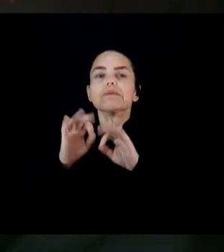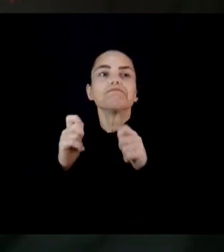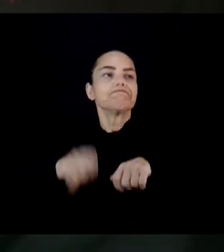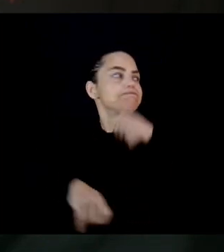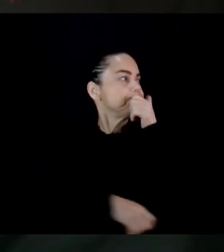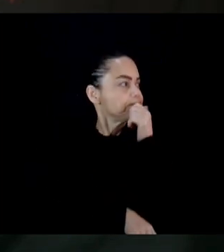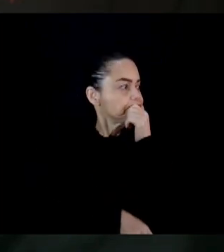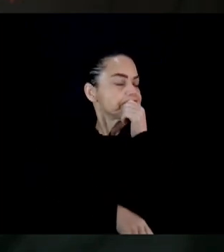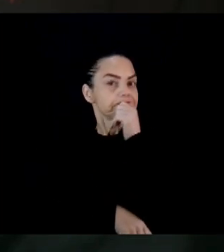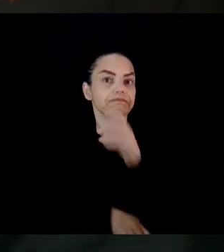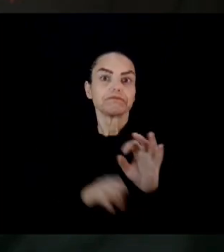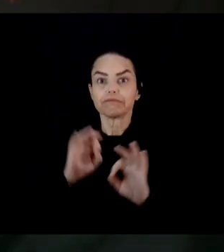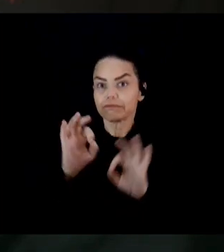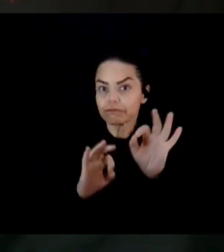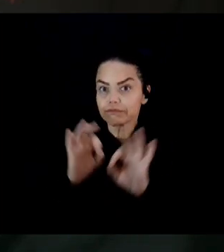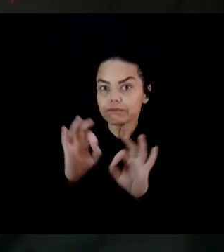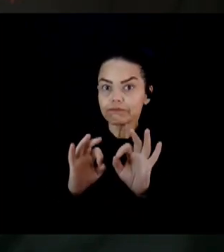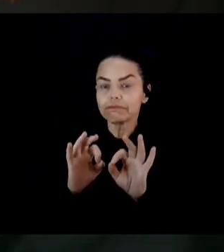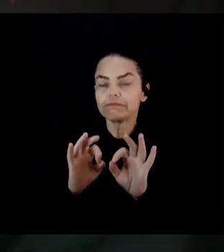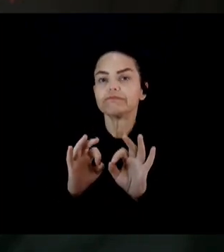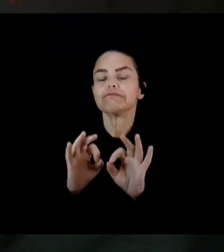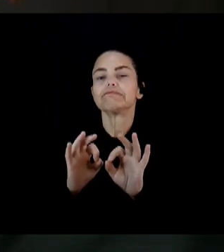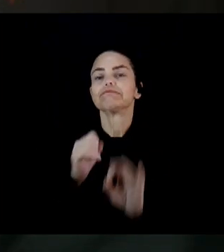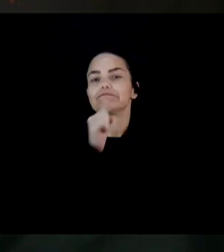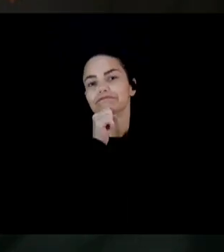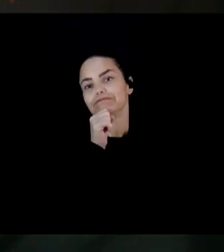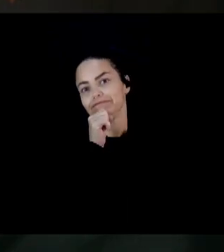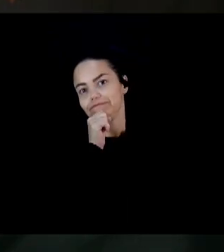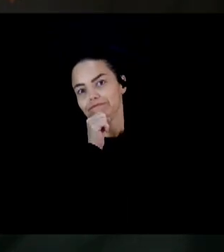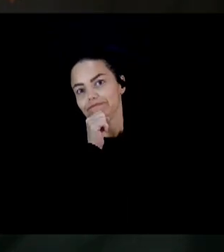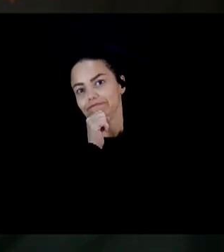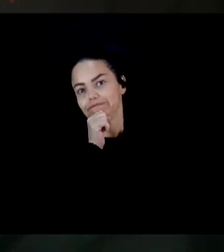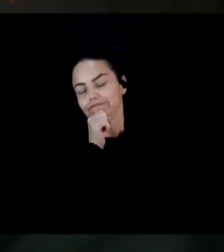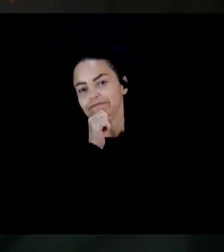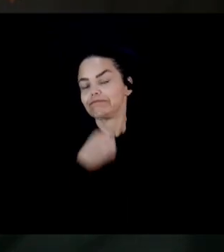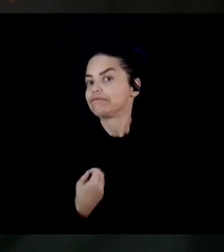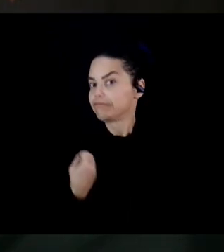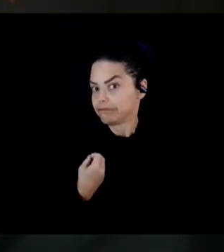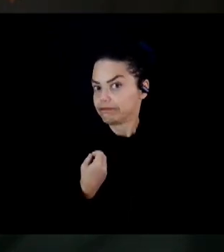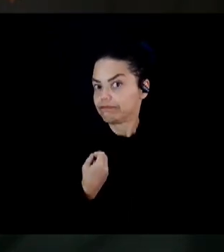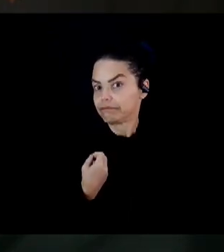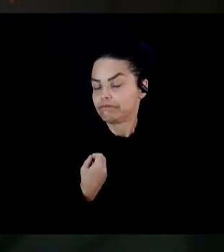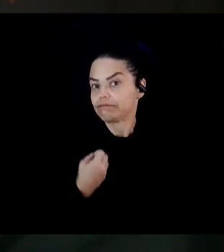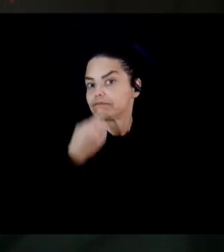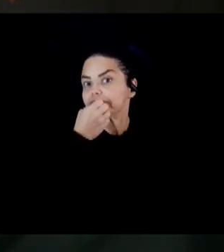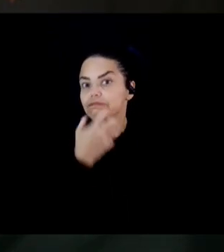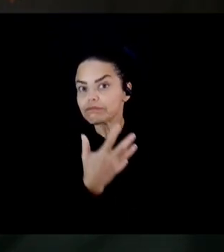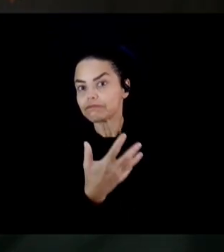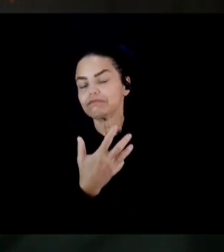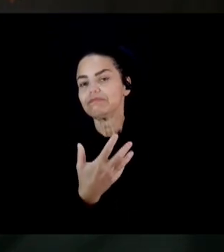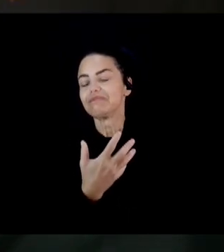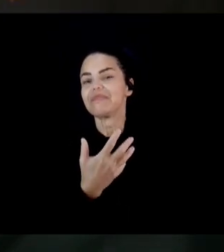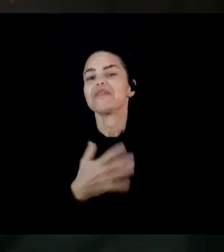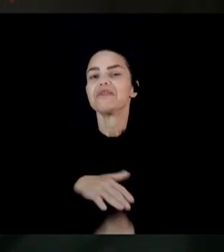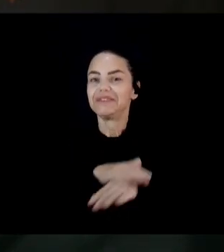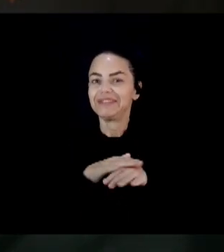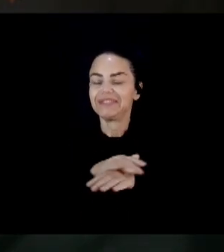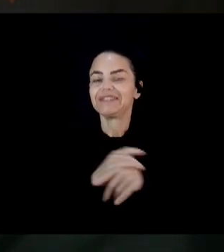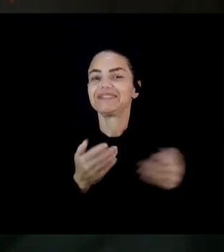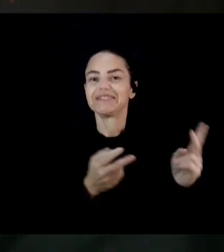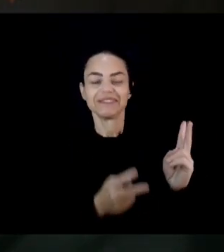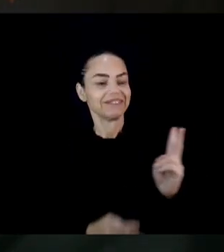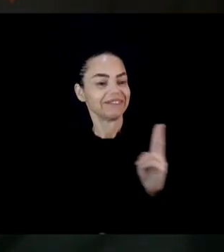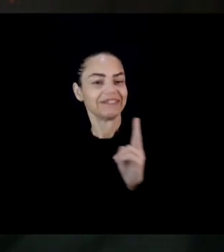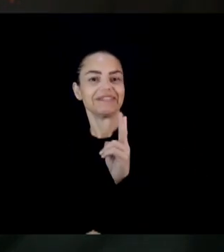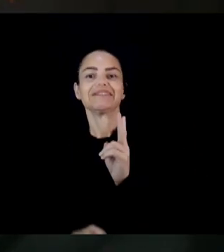O planejamento de um envelhecimento com vitalidade? Converse com a gente, as nossas convidadas já estão aqui no estúdio, daqui a pouquinho